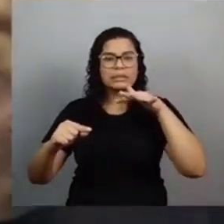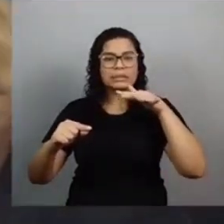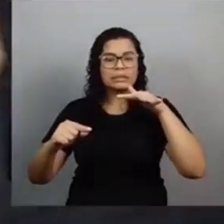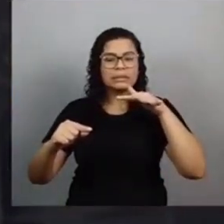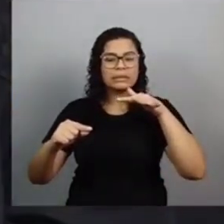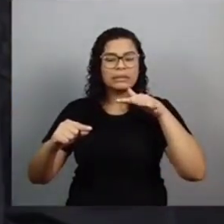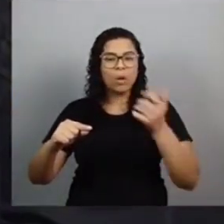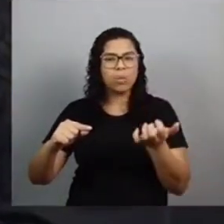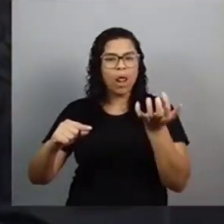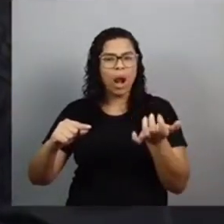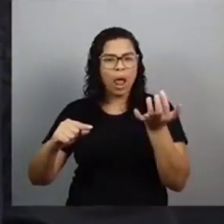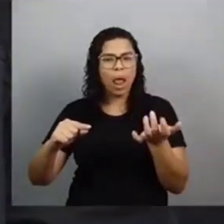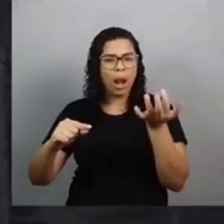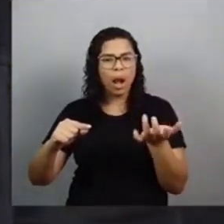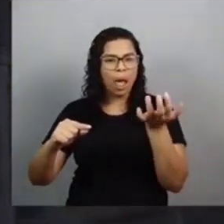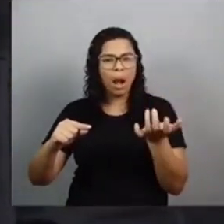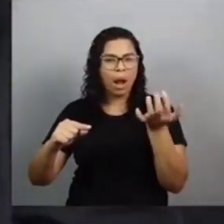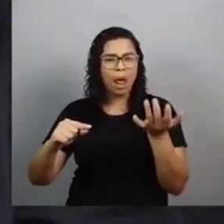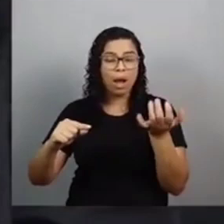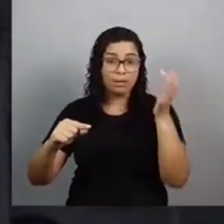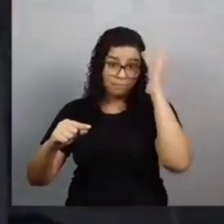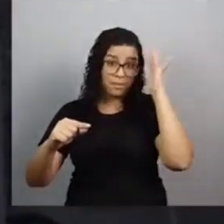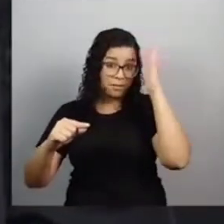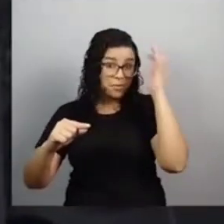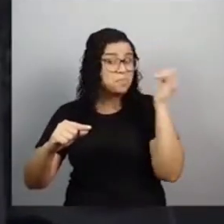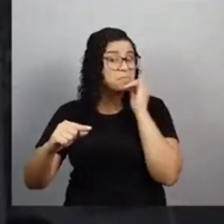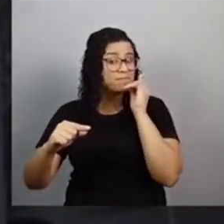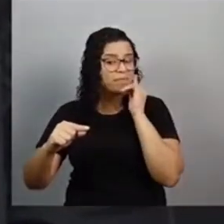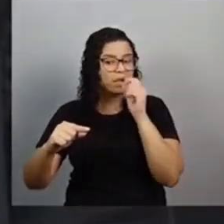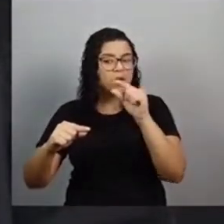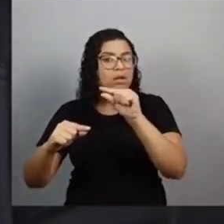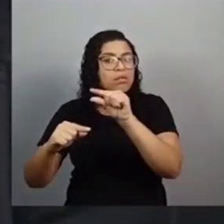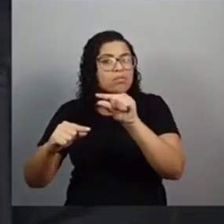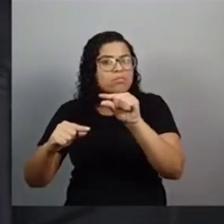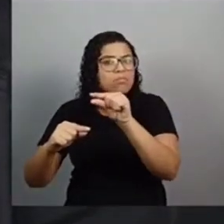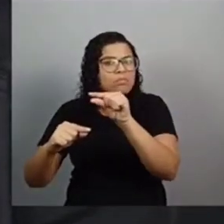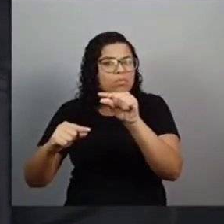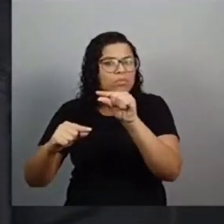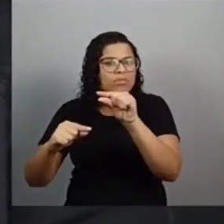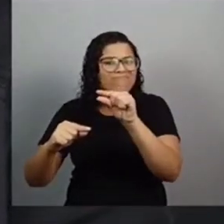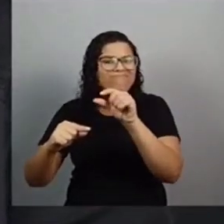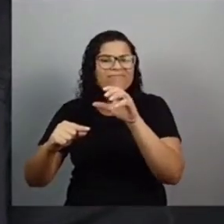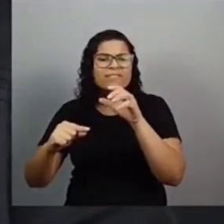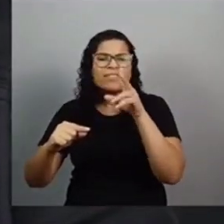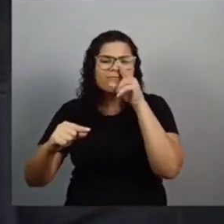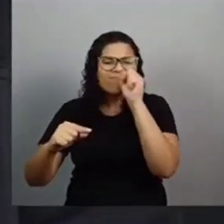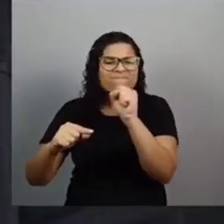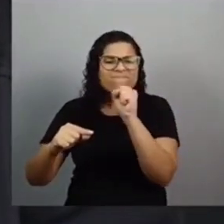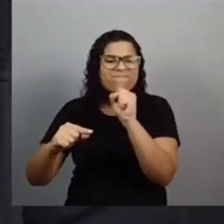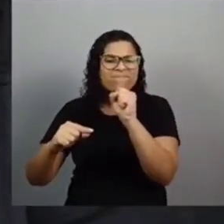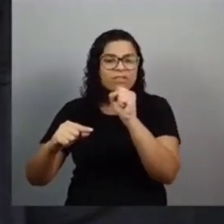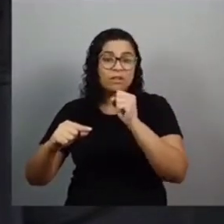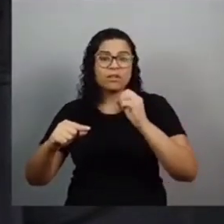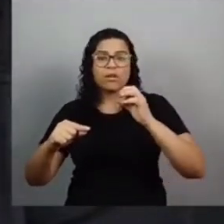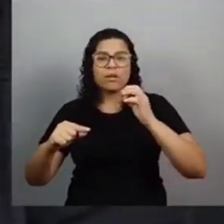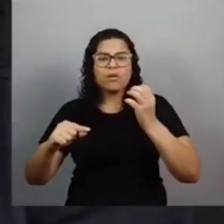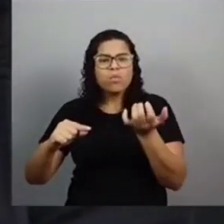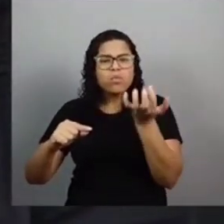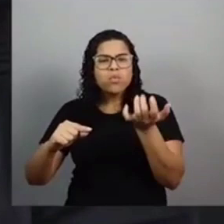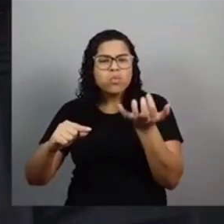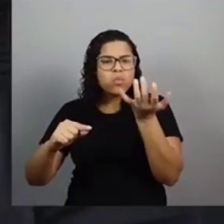queima, combustão. Imagina a galera que está comprimida aqui, pegou fogo, combustão,